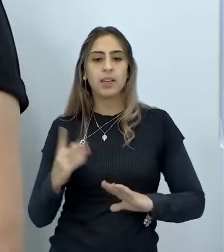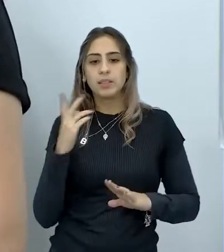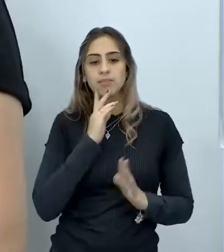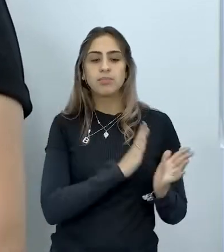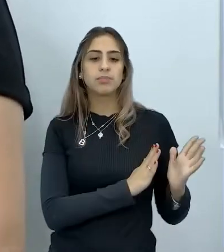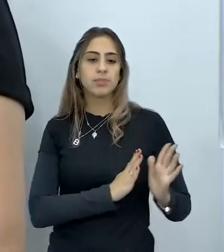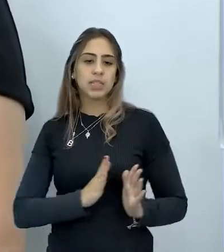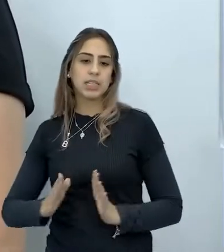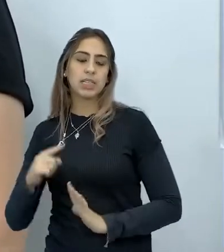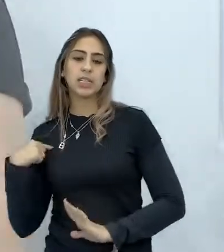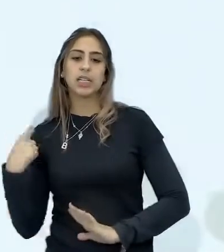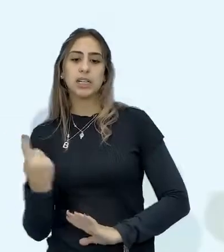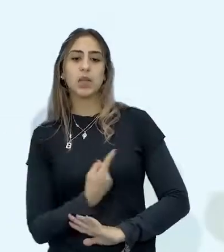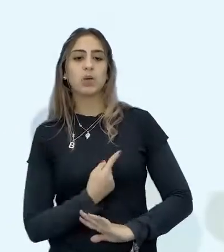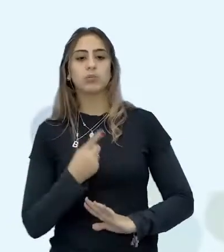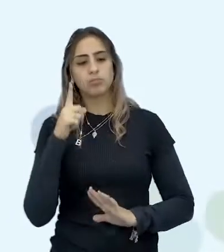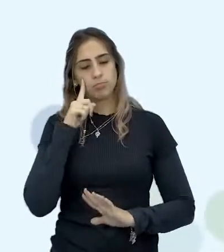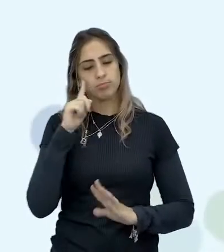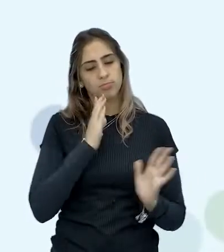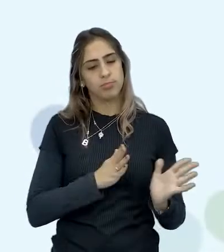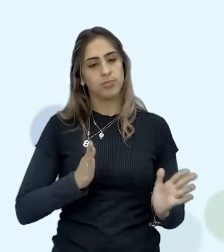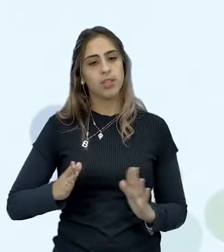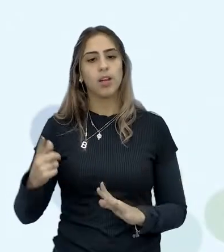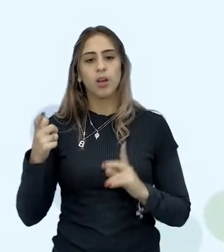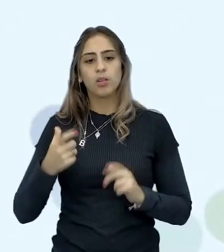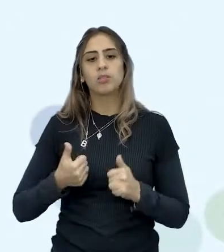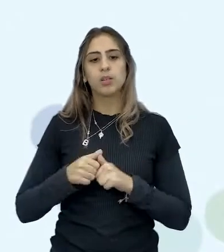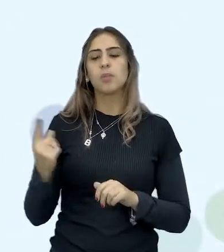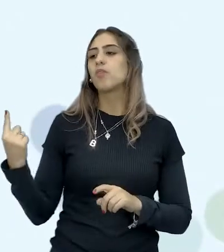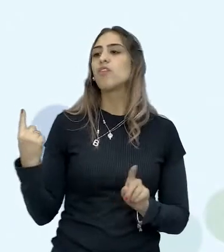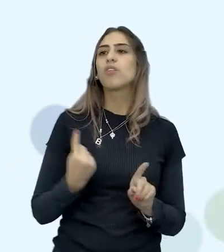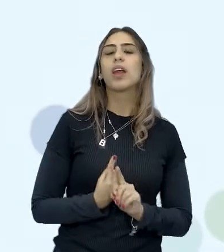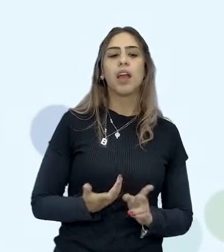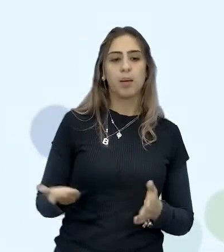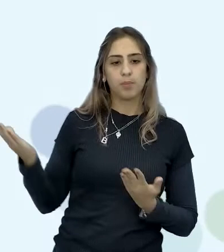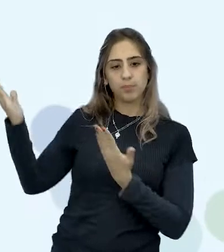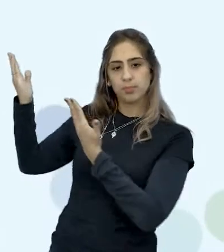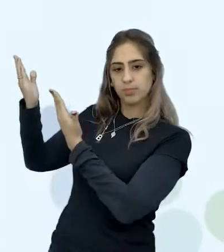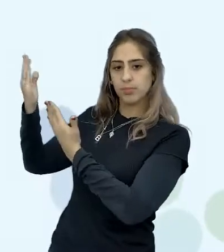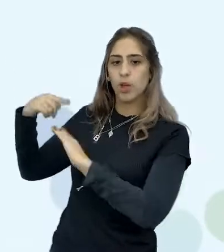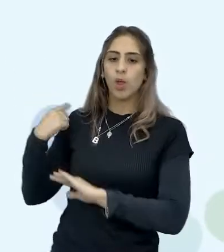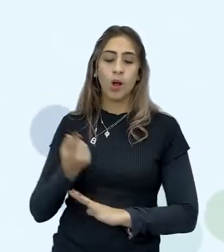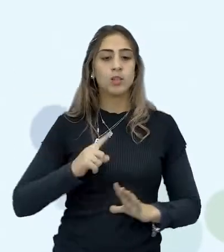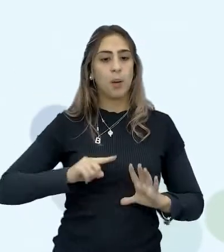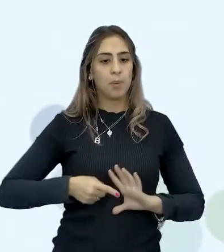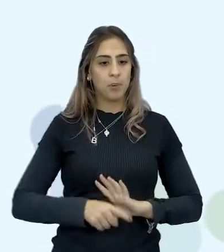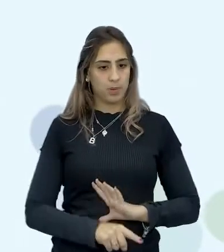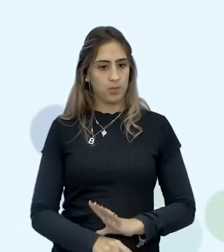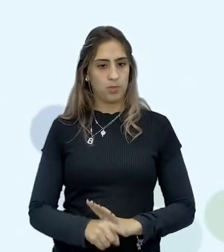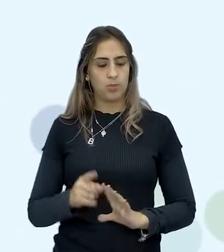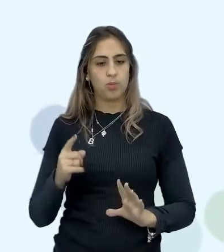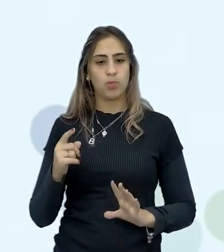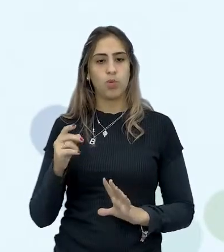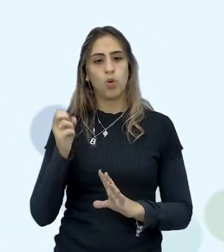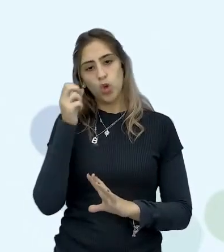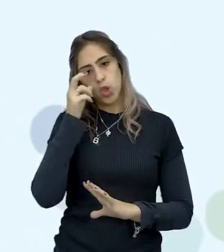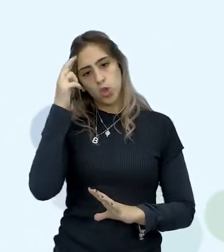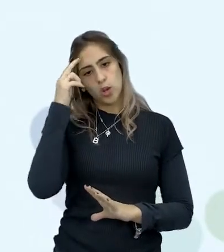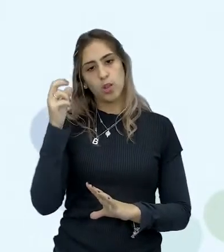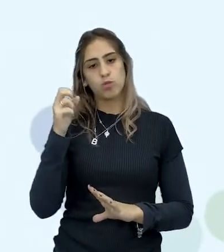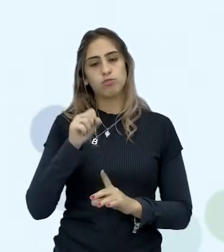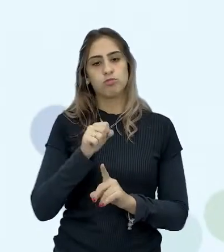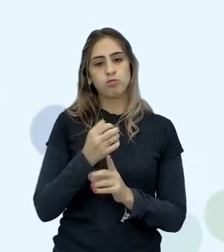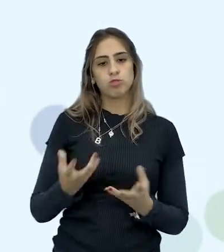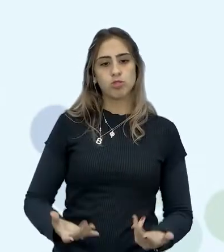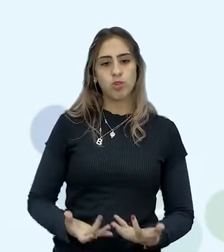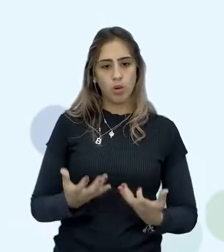passar pelas nossas burocracias, né, que é onde estamos, de onde viemos. Então, estamos no nosso aprofundamento, a cultura do solo do Campus Cidade,